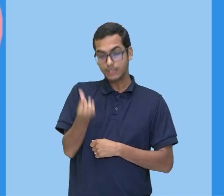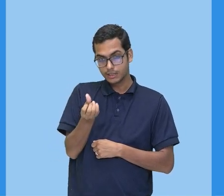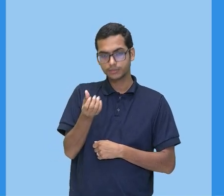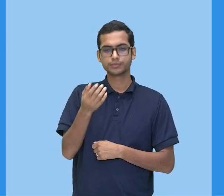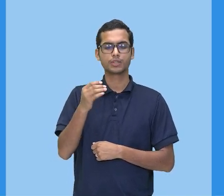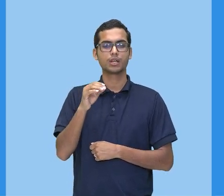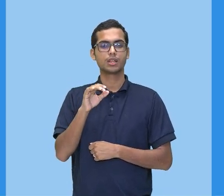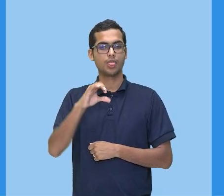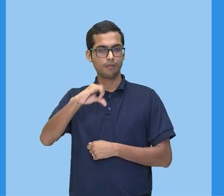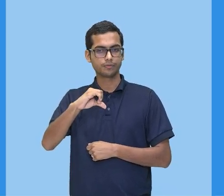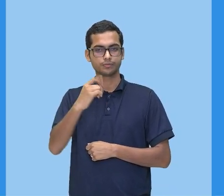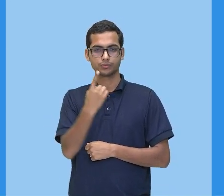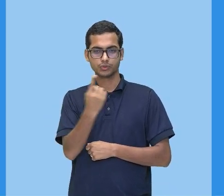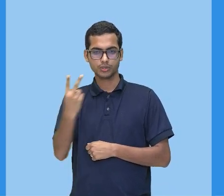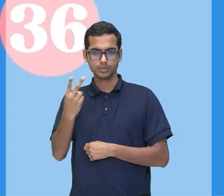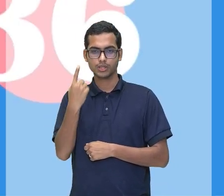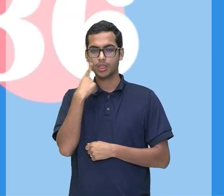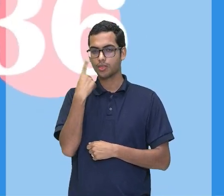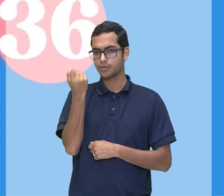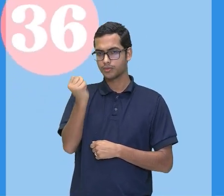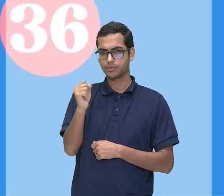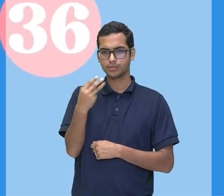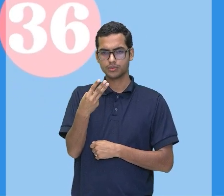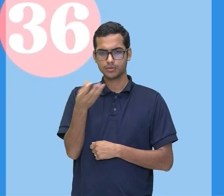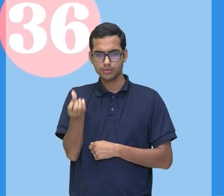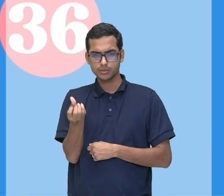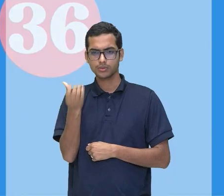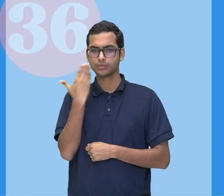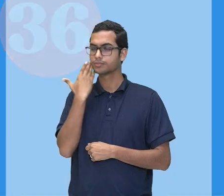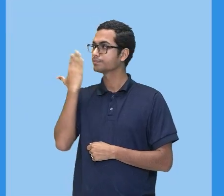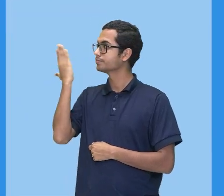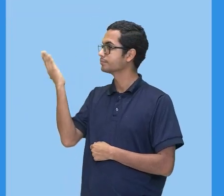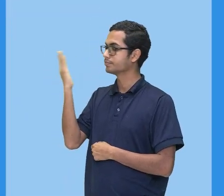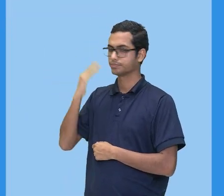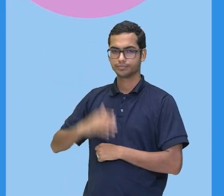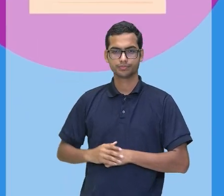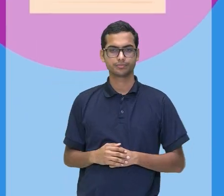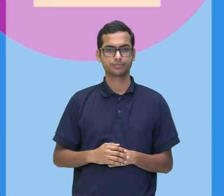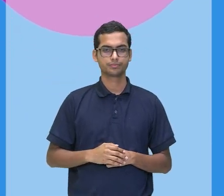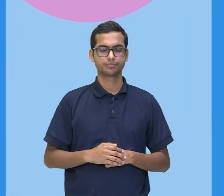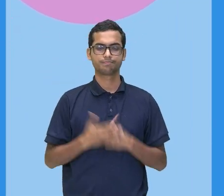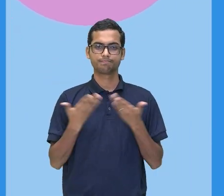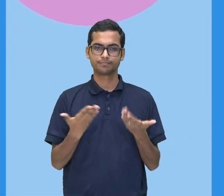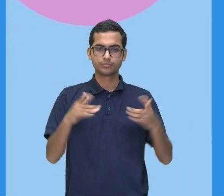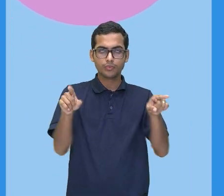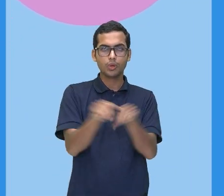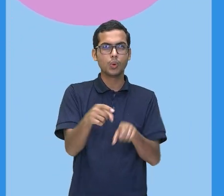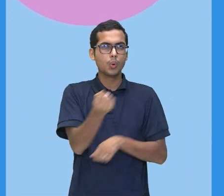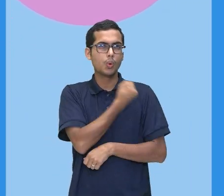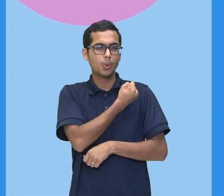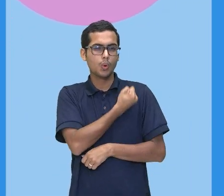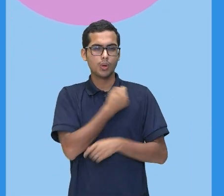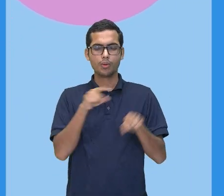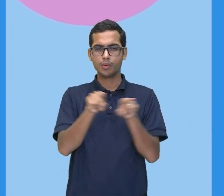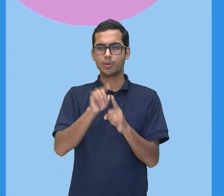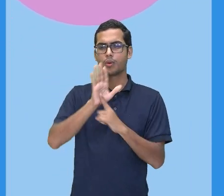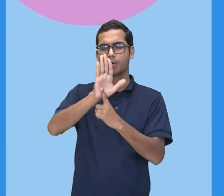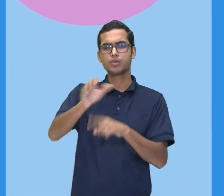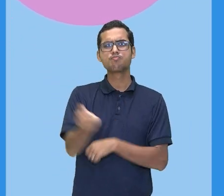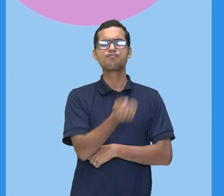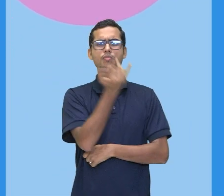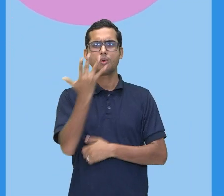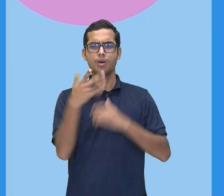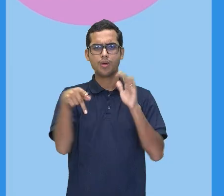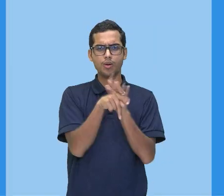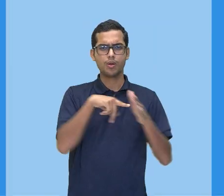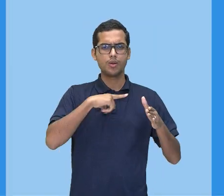6, 9, 12, 18 e 36. Então, os divisores indicam quantos pirulitos posso pôr